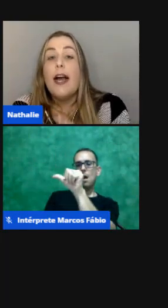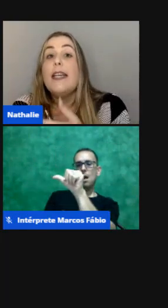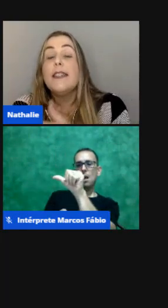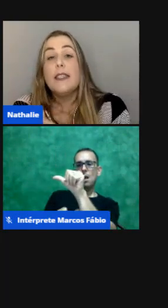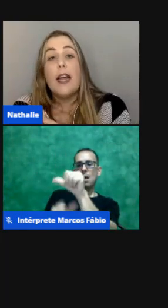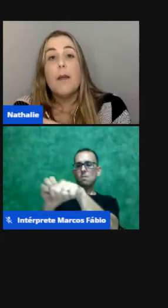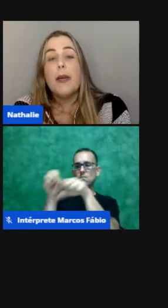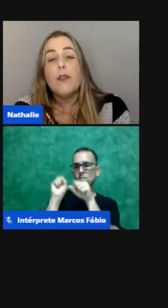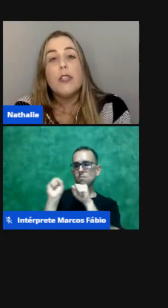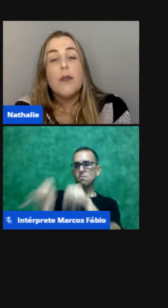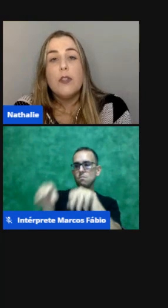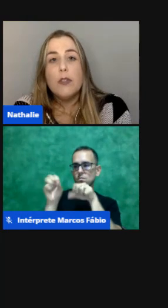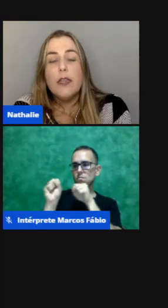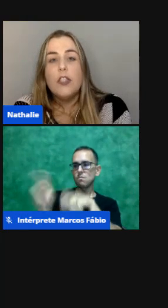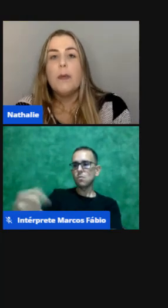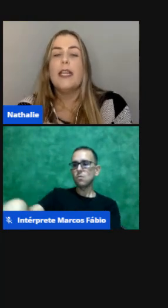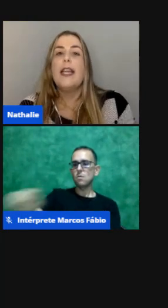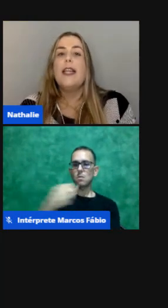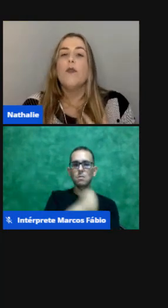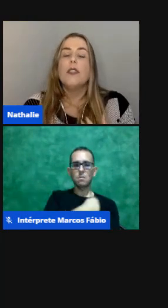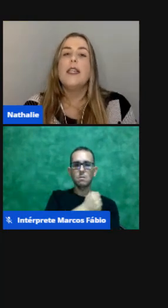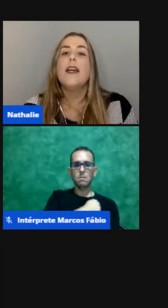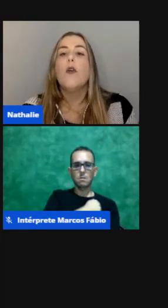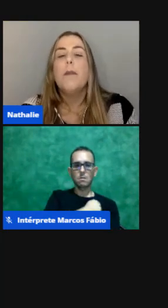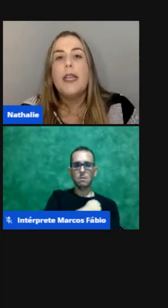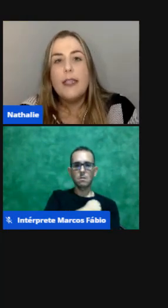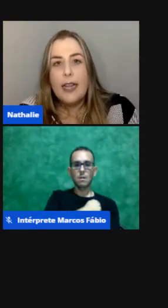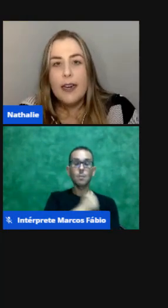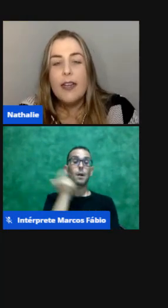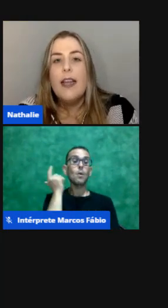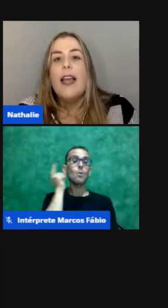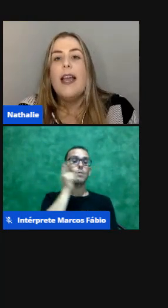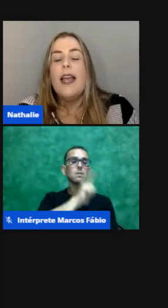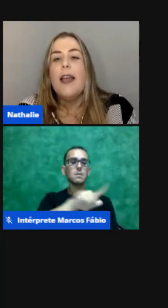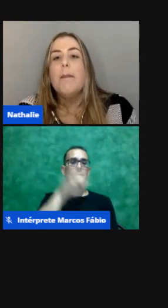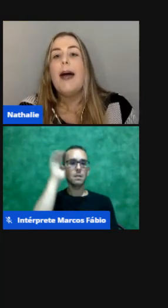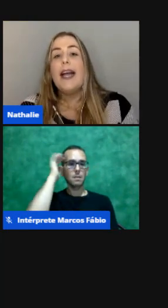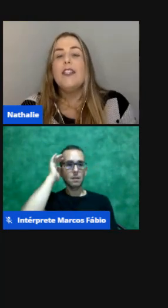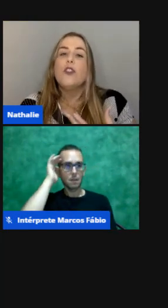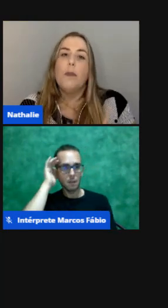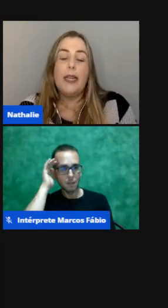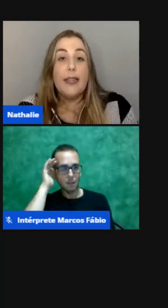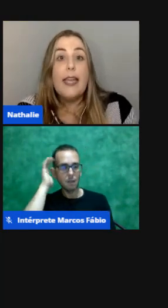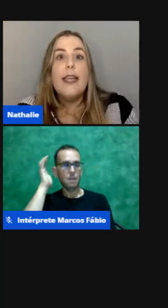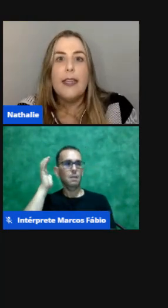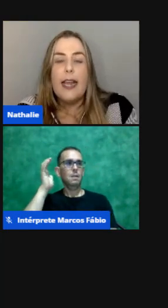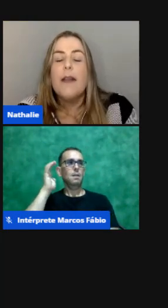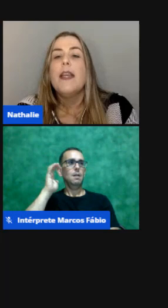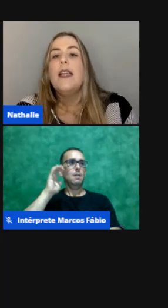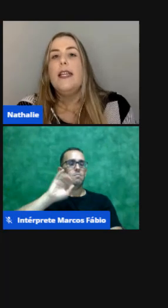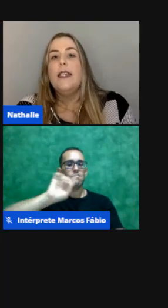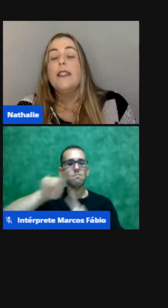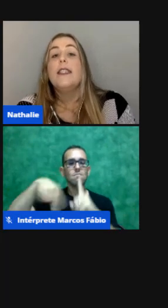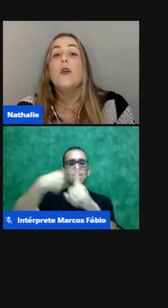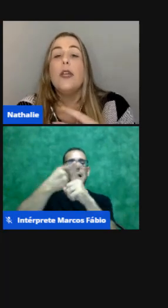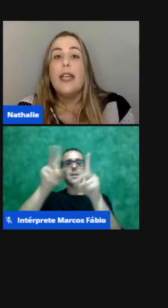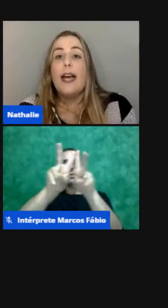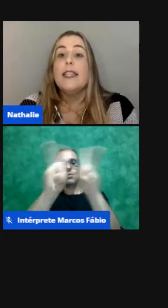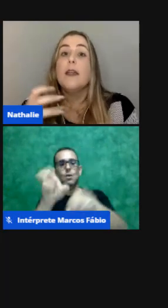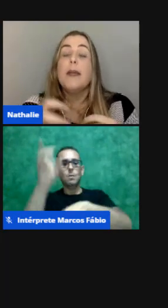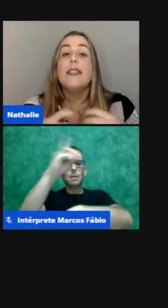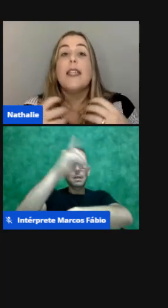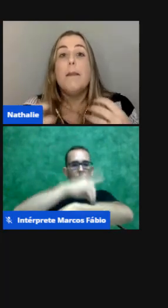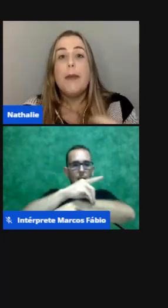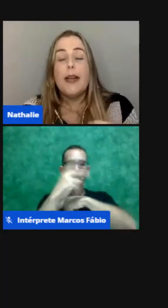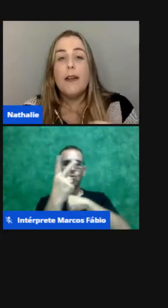saber a ensinar para o seu estudante, para que ele consiga compreender mais sobre a dengue, né? E se